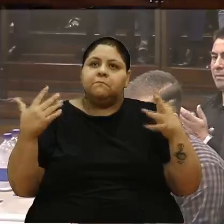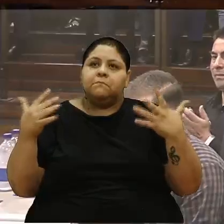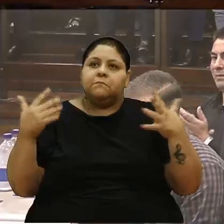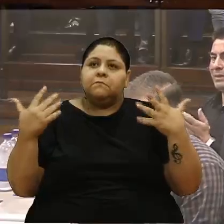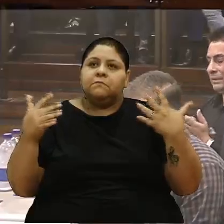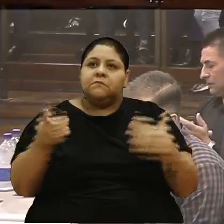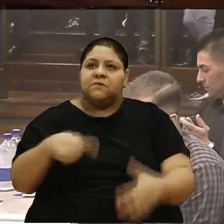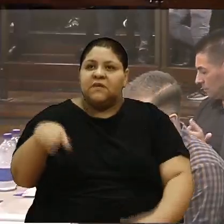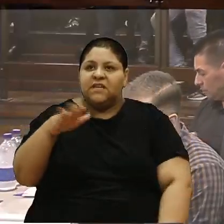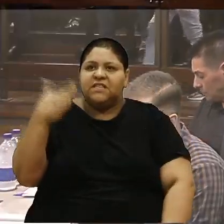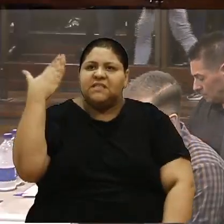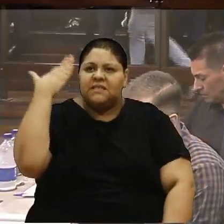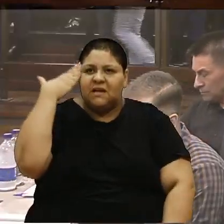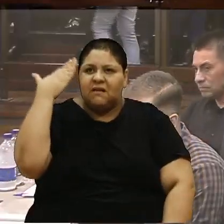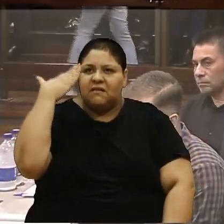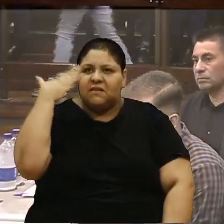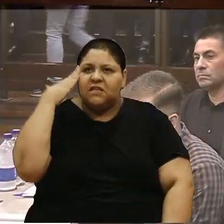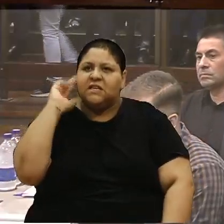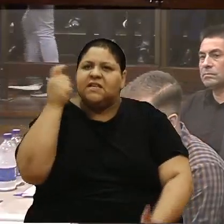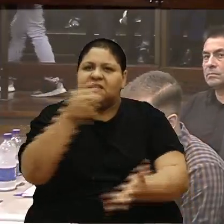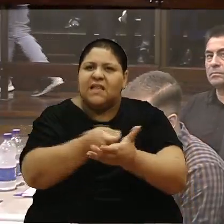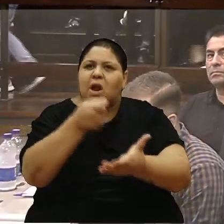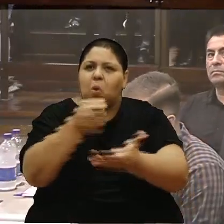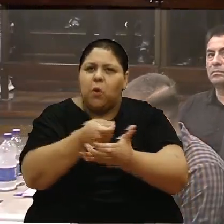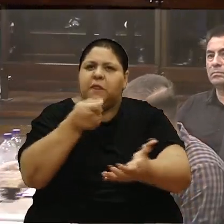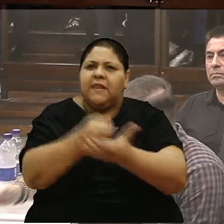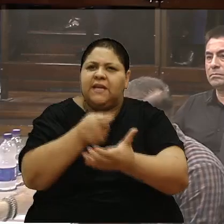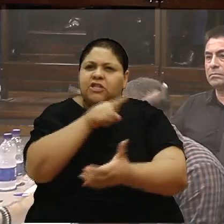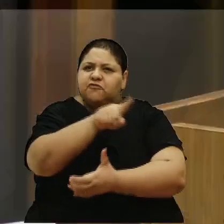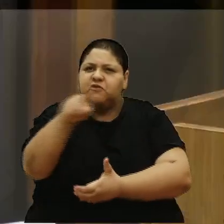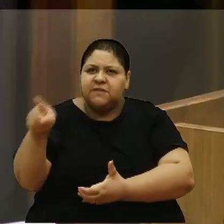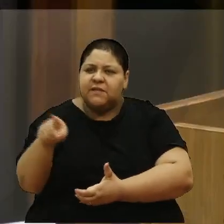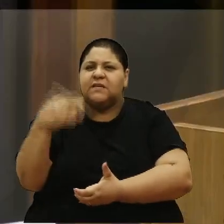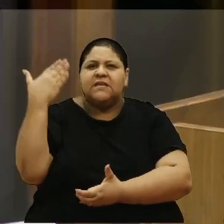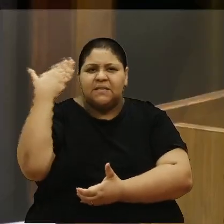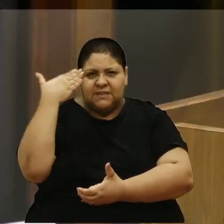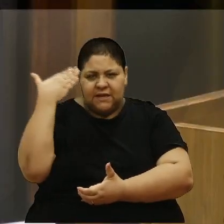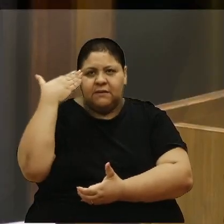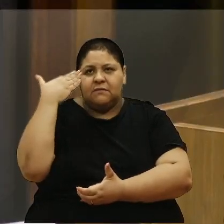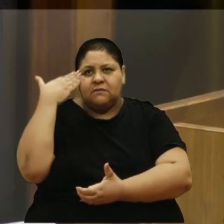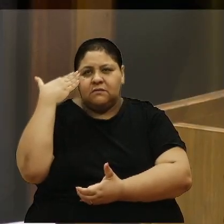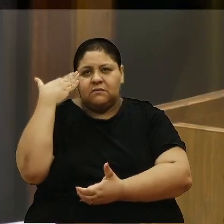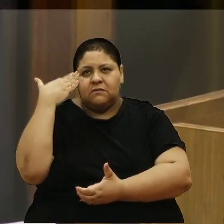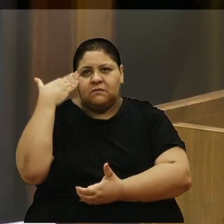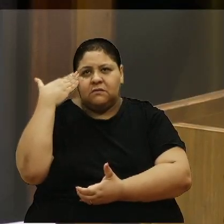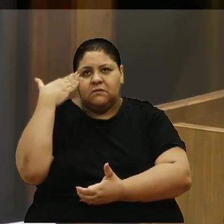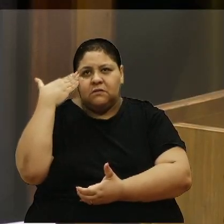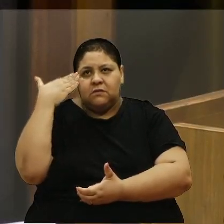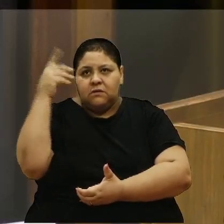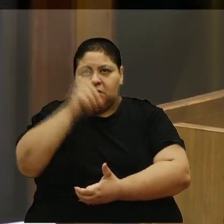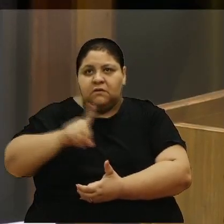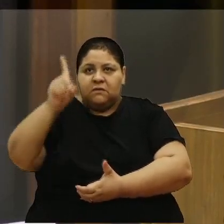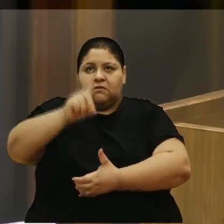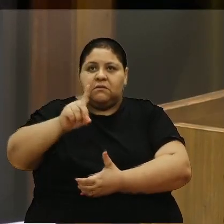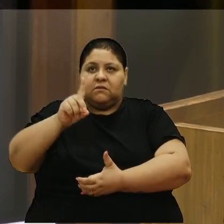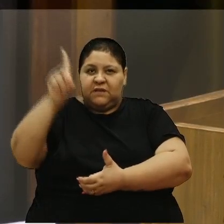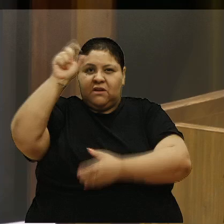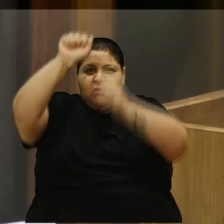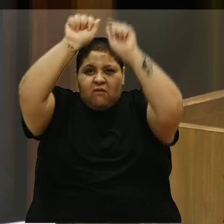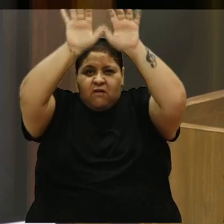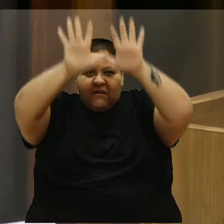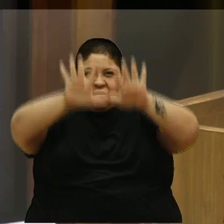E a gente sabe da luta de vocês, a gente sabe, e eu quero que Deus abençoe a cabeça de